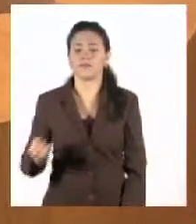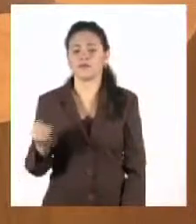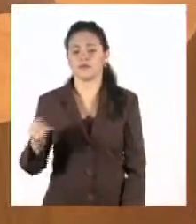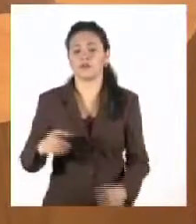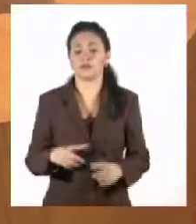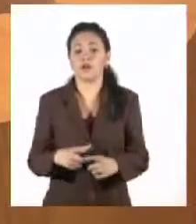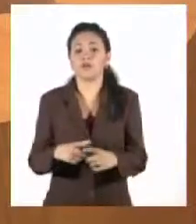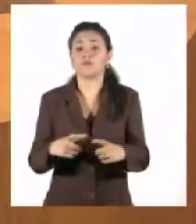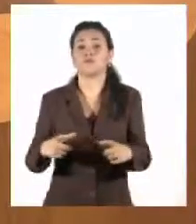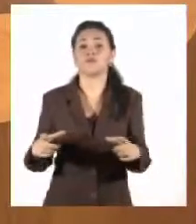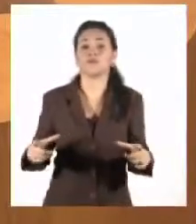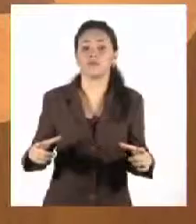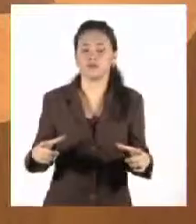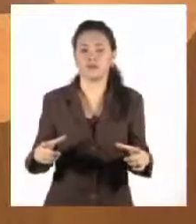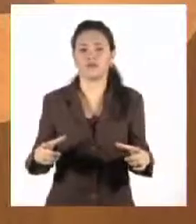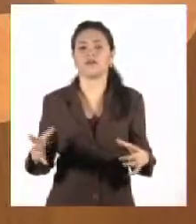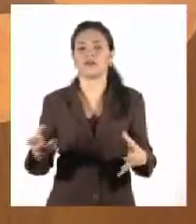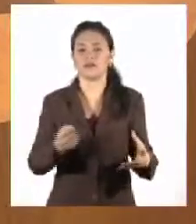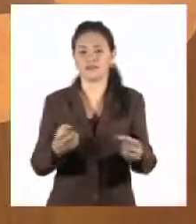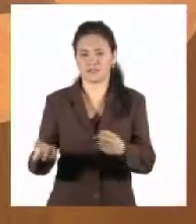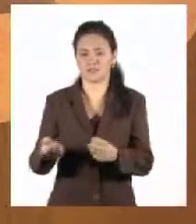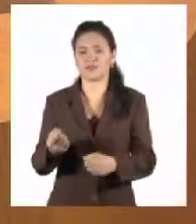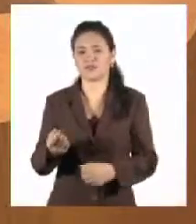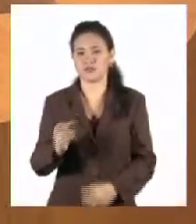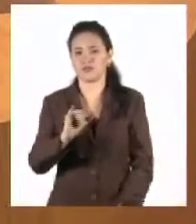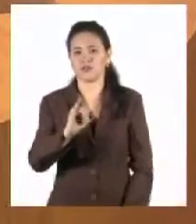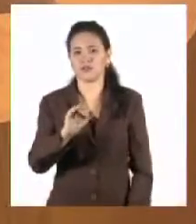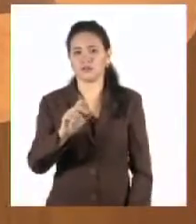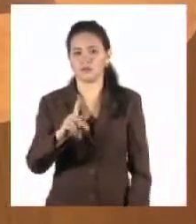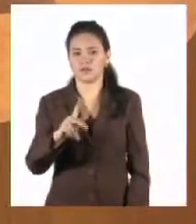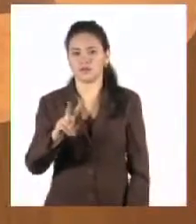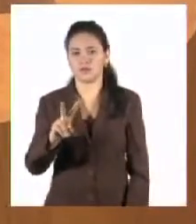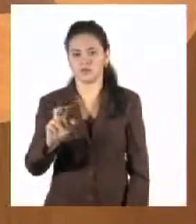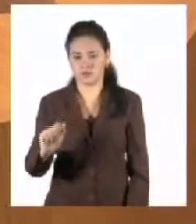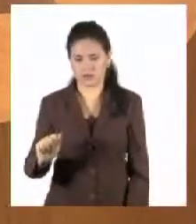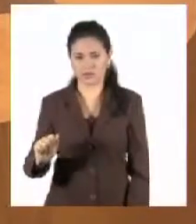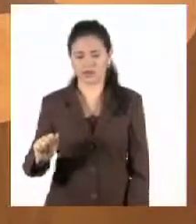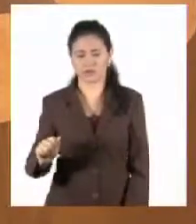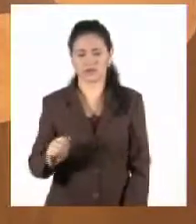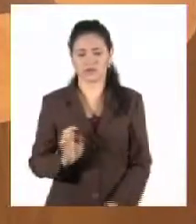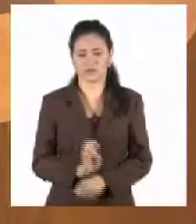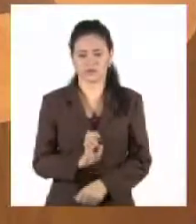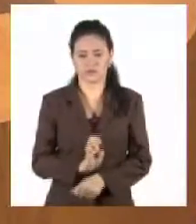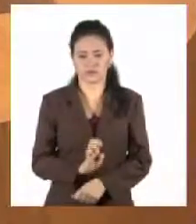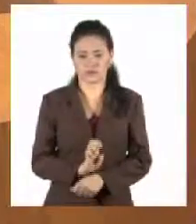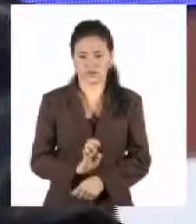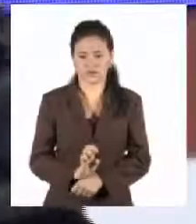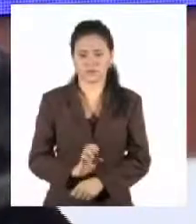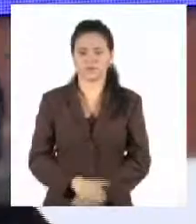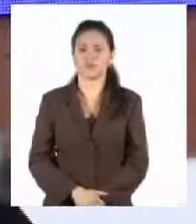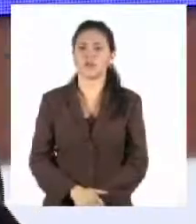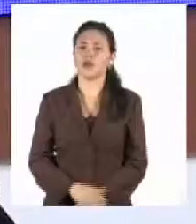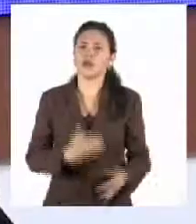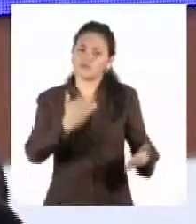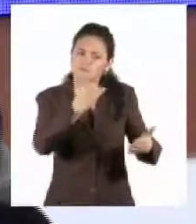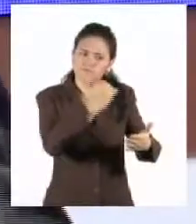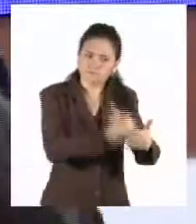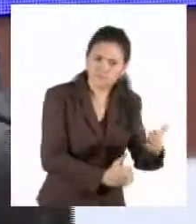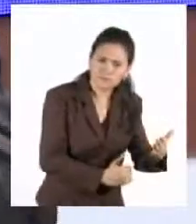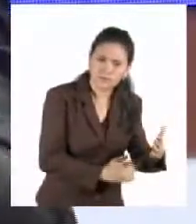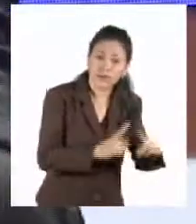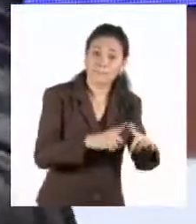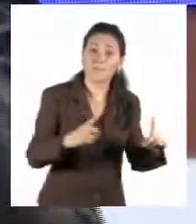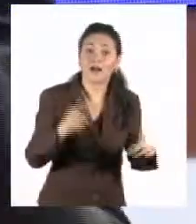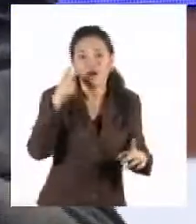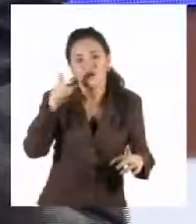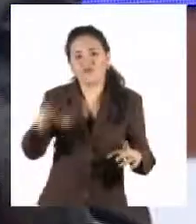crescimento da arrecadação do Estado. Então, o Estado arrecada menos pelo lado e arrecada mais pelo outro,